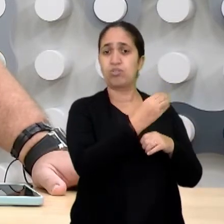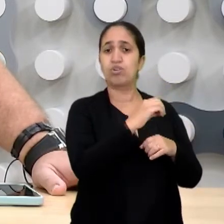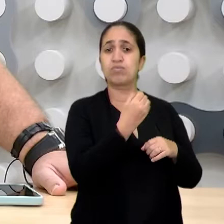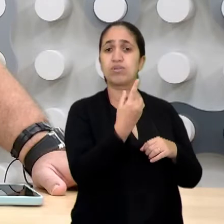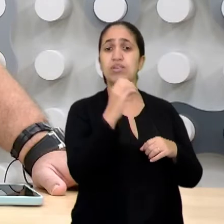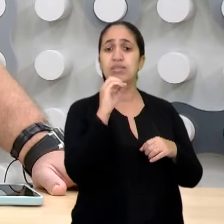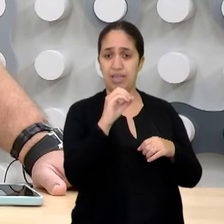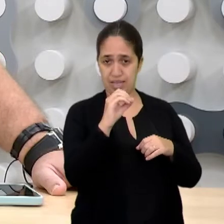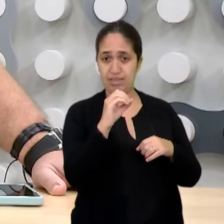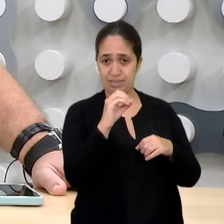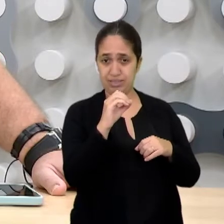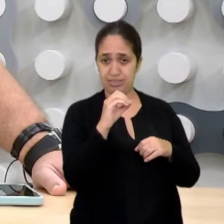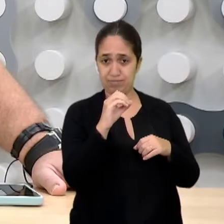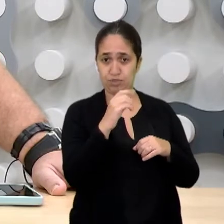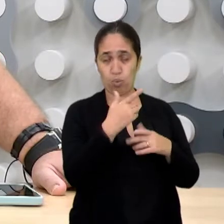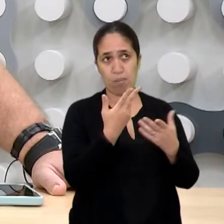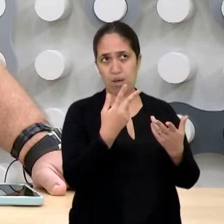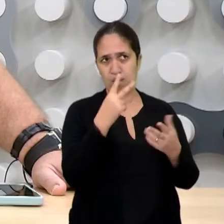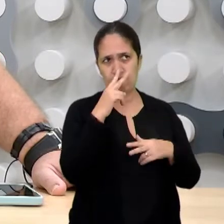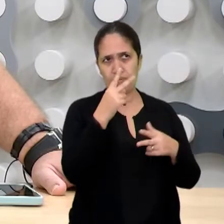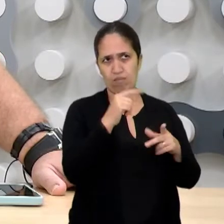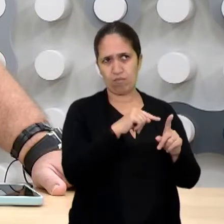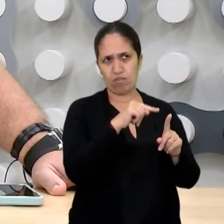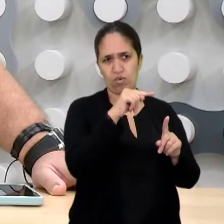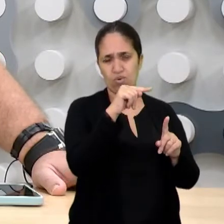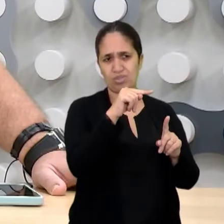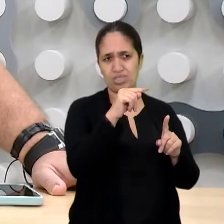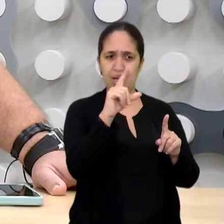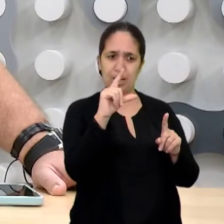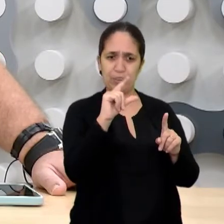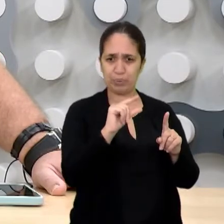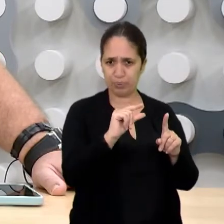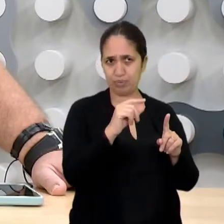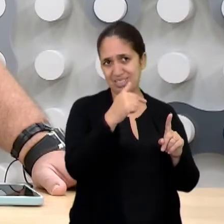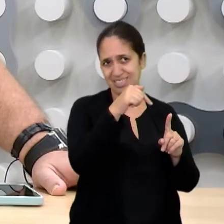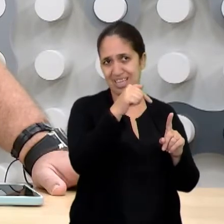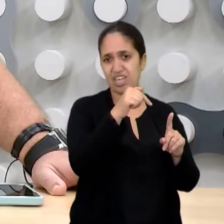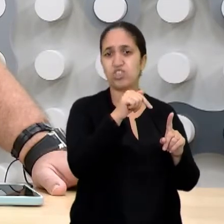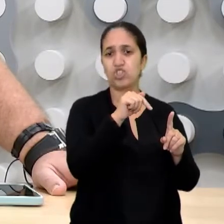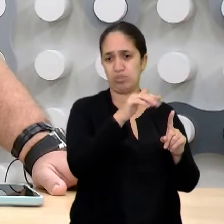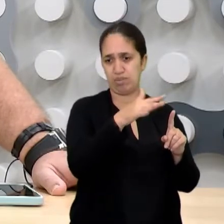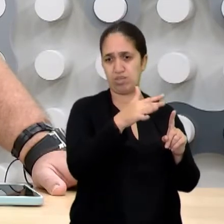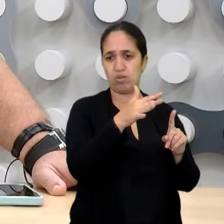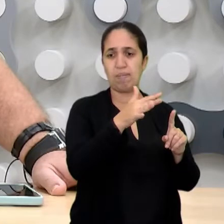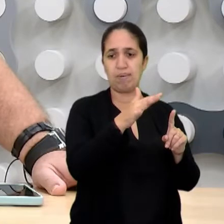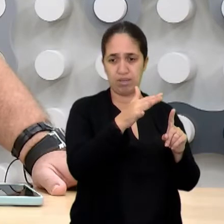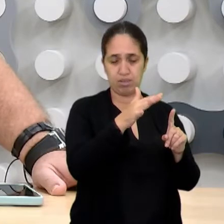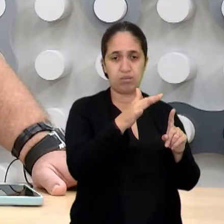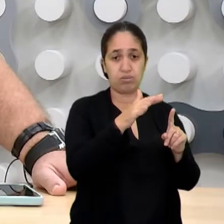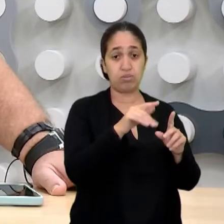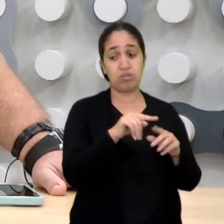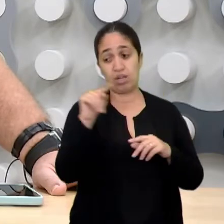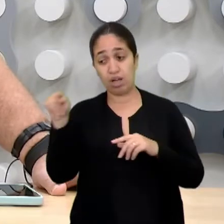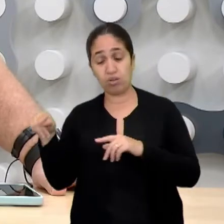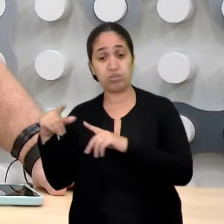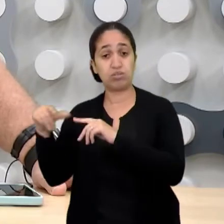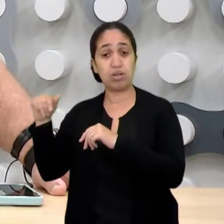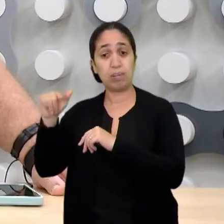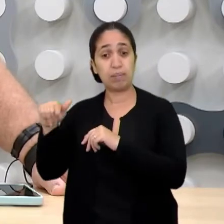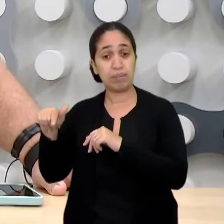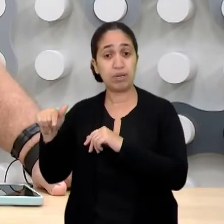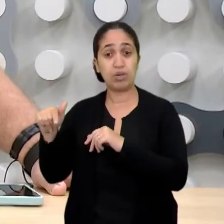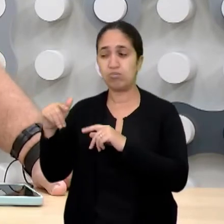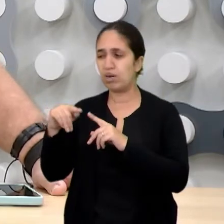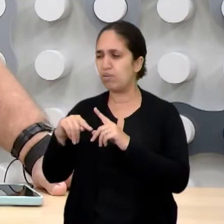né, com uma magnitude de menor intensidade, 7 pontos mais ou menos na escala Richter, né, o Japão teve aí